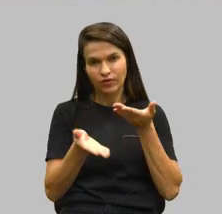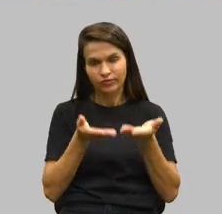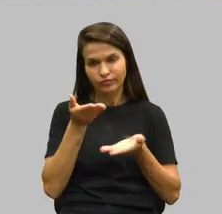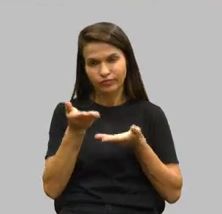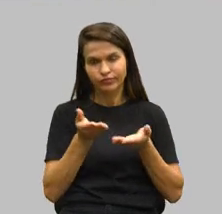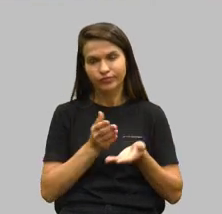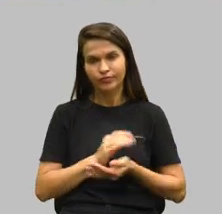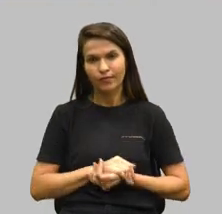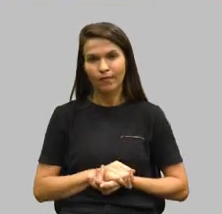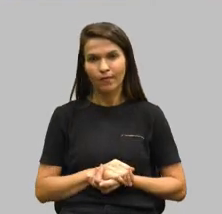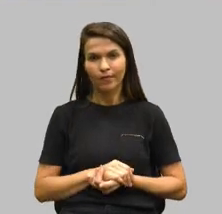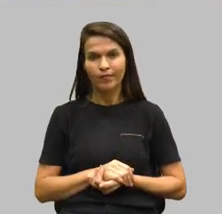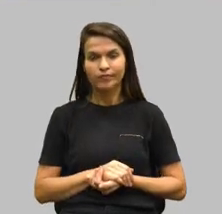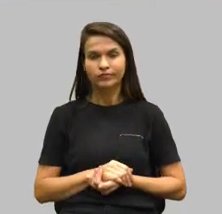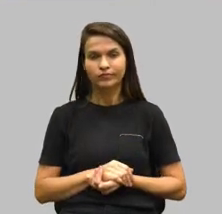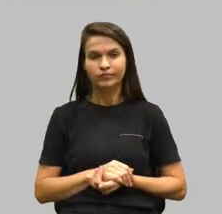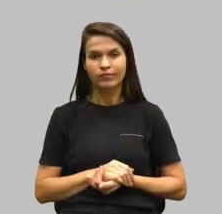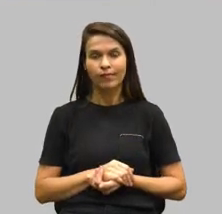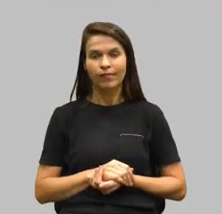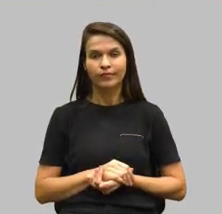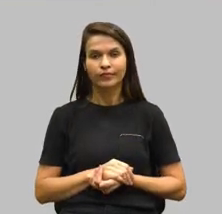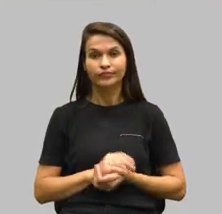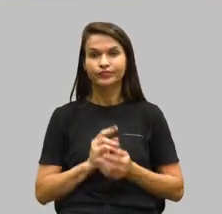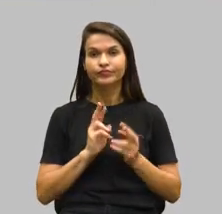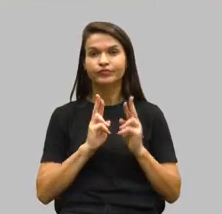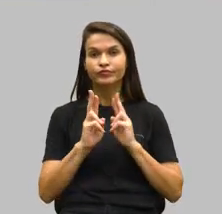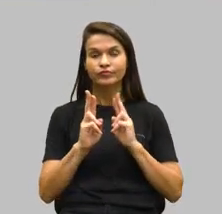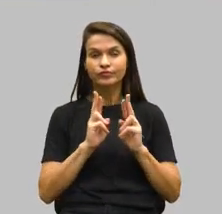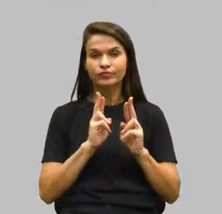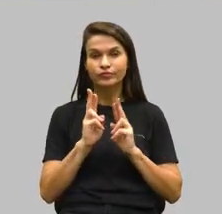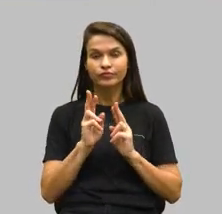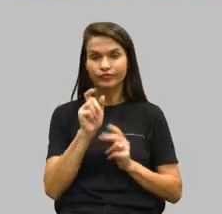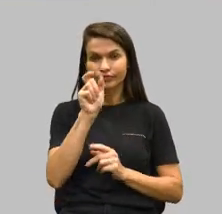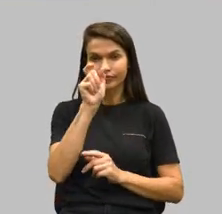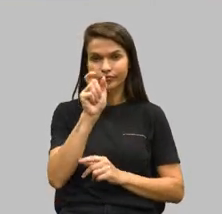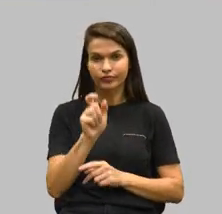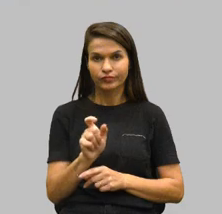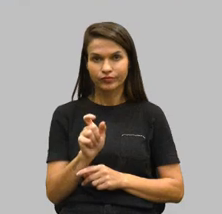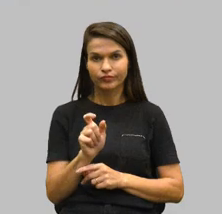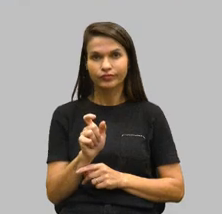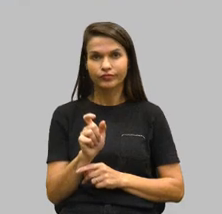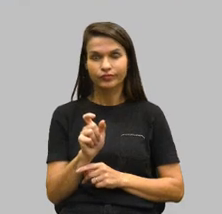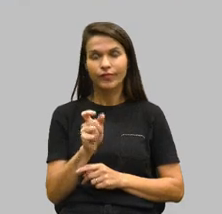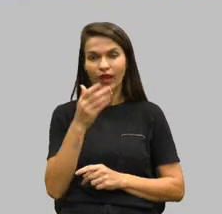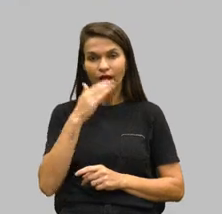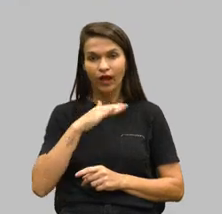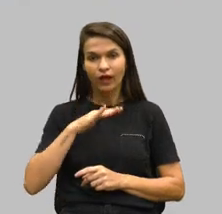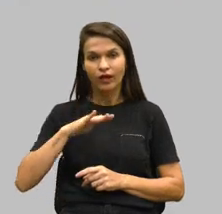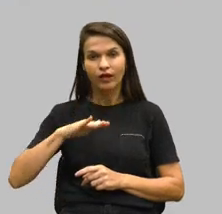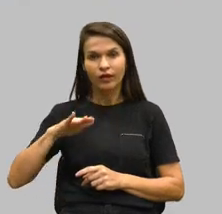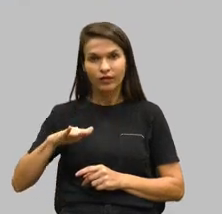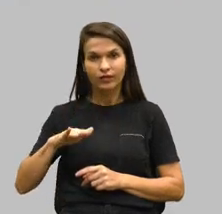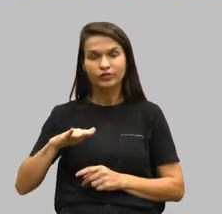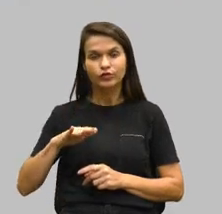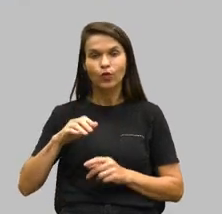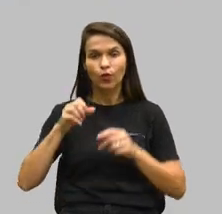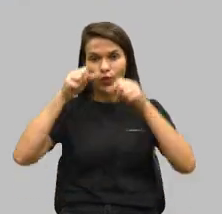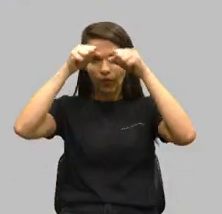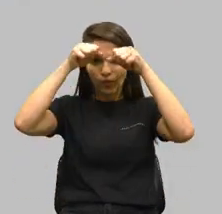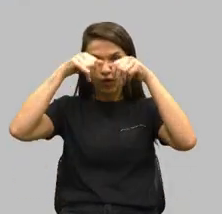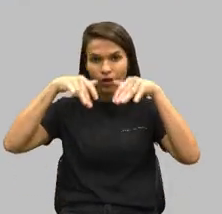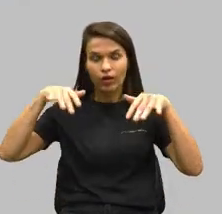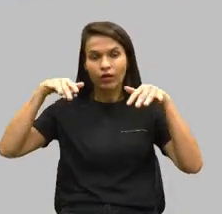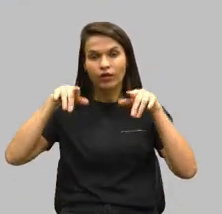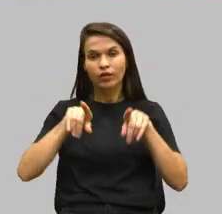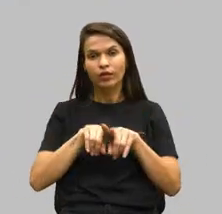demandados em relação a à pessoa a a criança eh com espectro autista e também